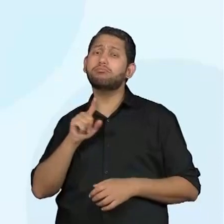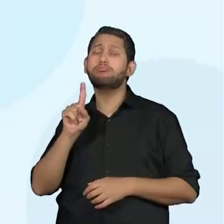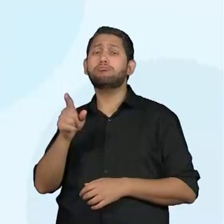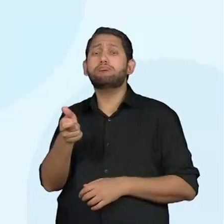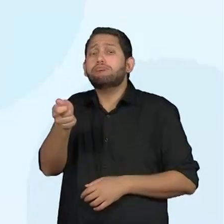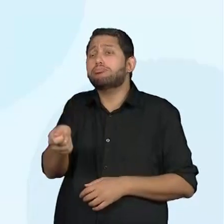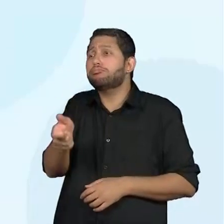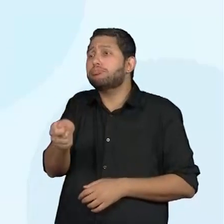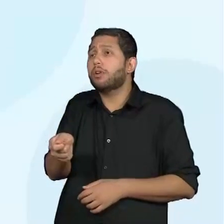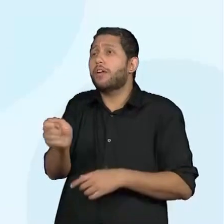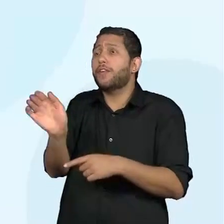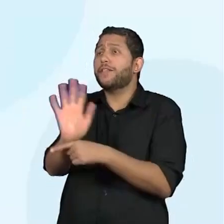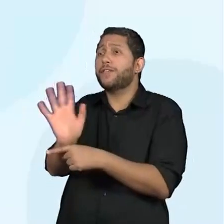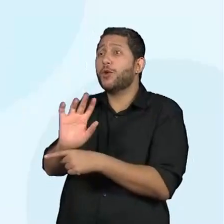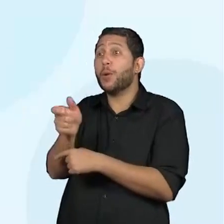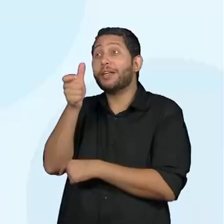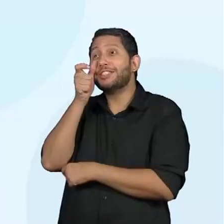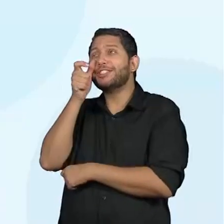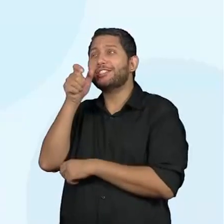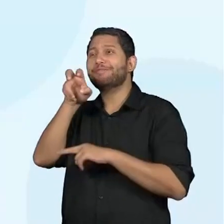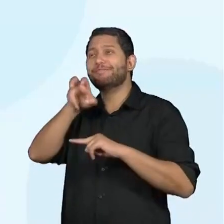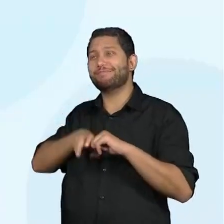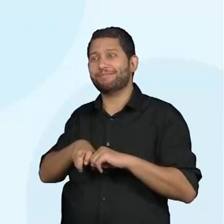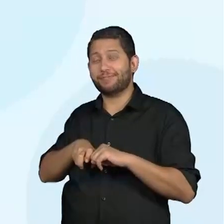viu que ele tem a duração de